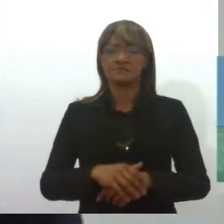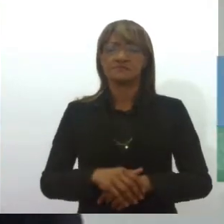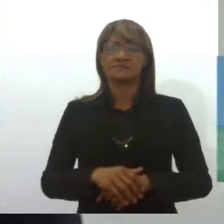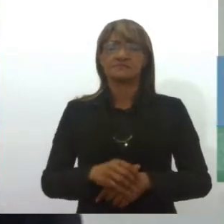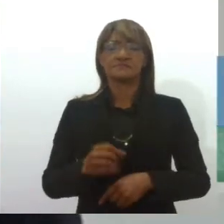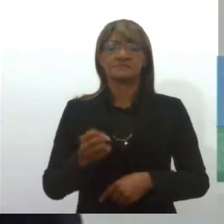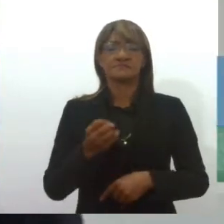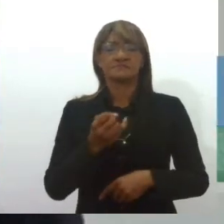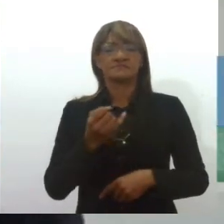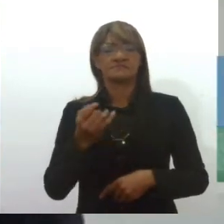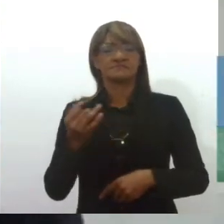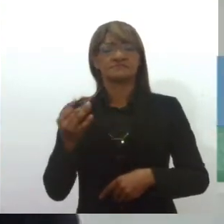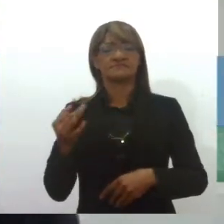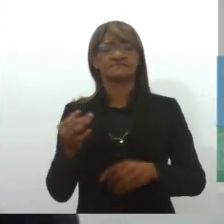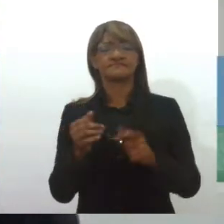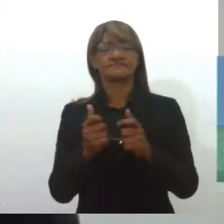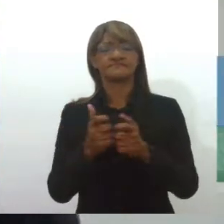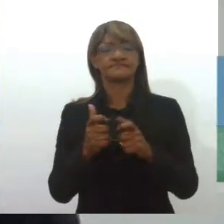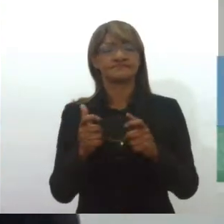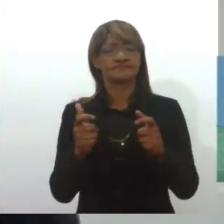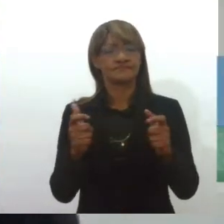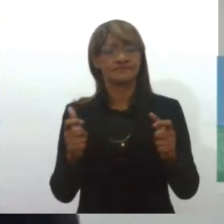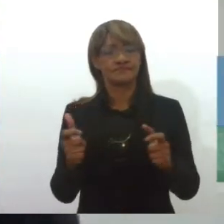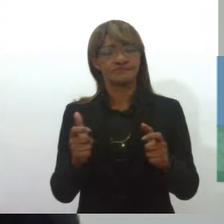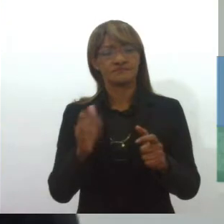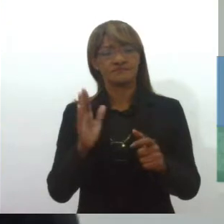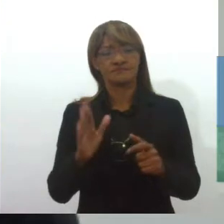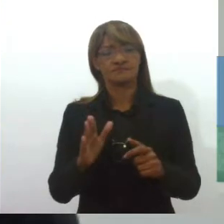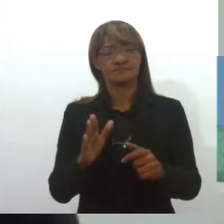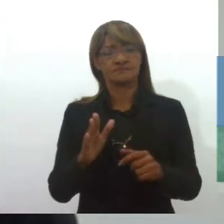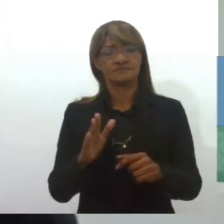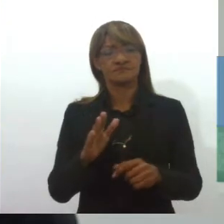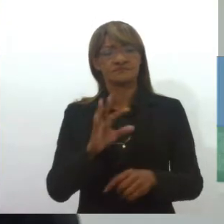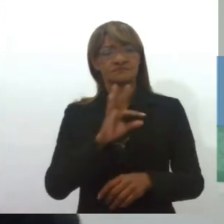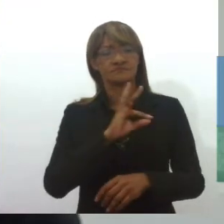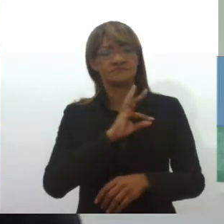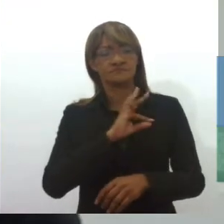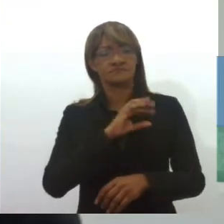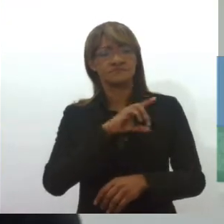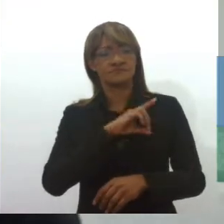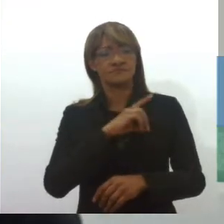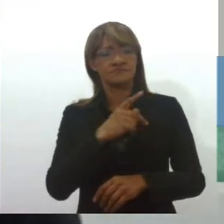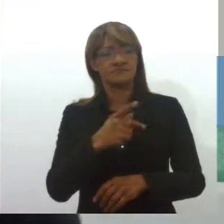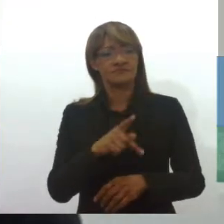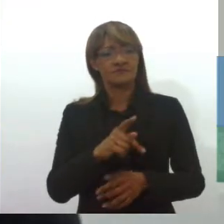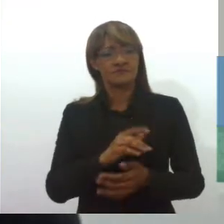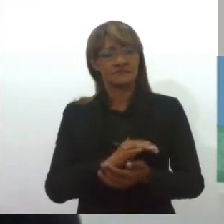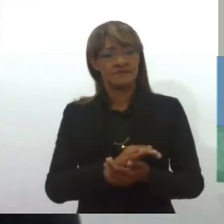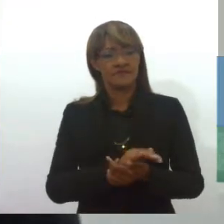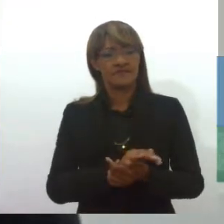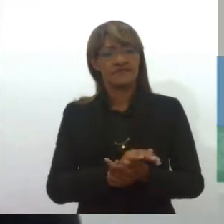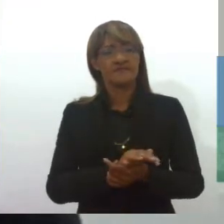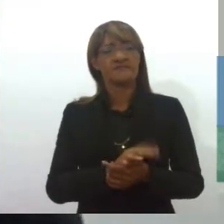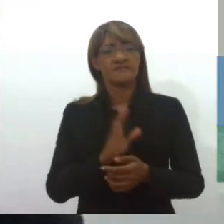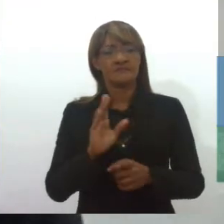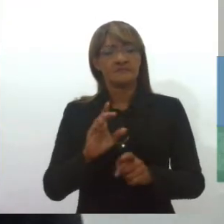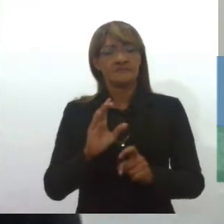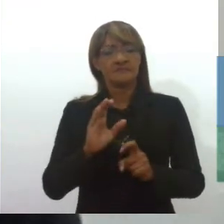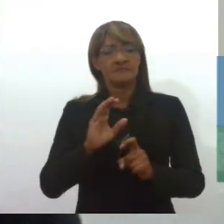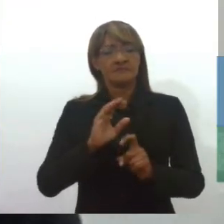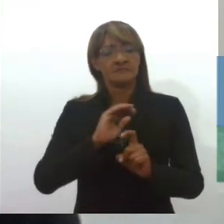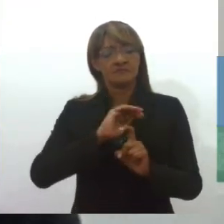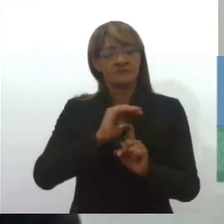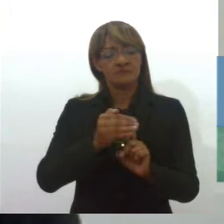boletins de ocorrência e de instalação de inquéritos policiais em decorrência da pedofilia,